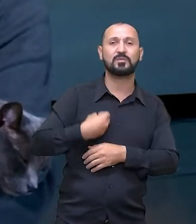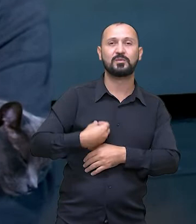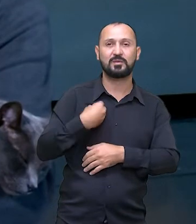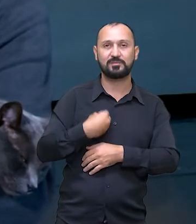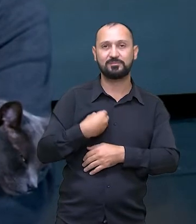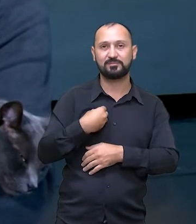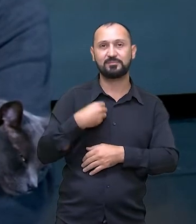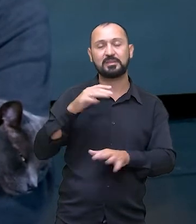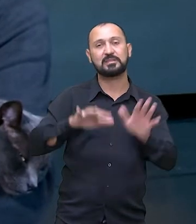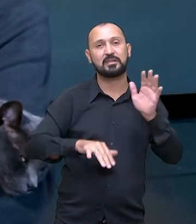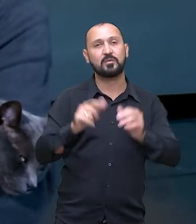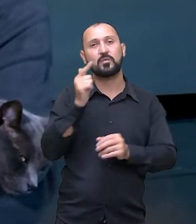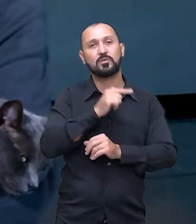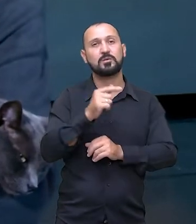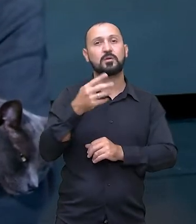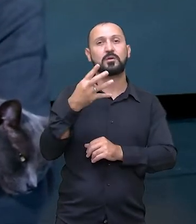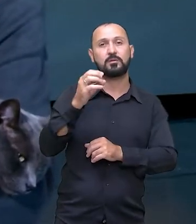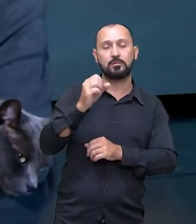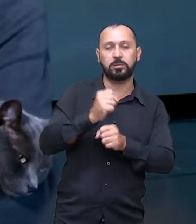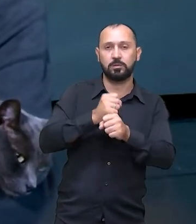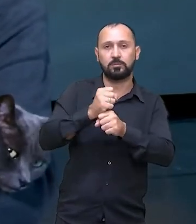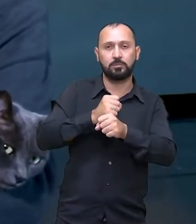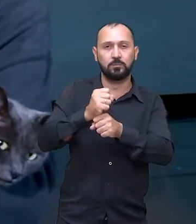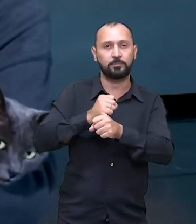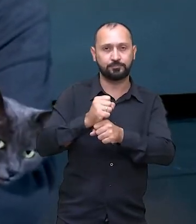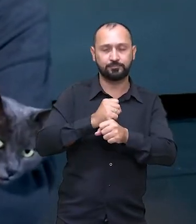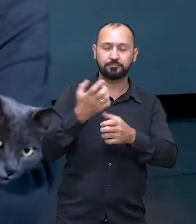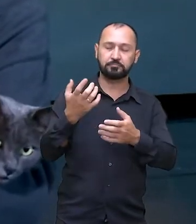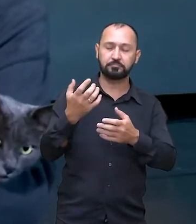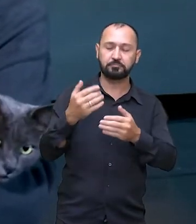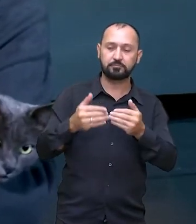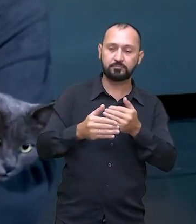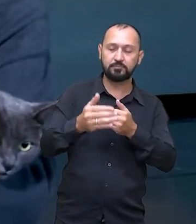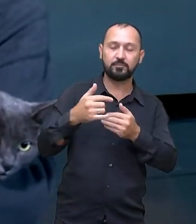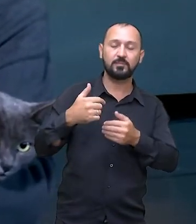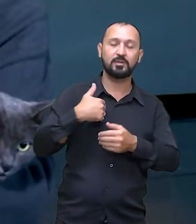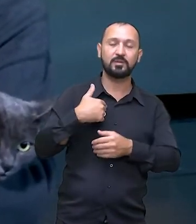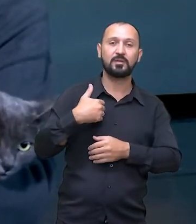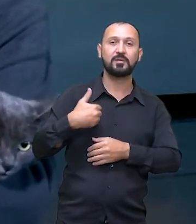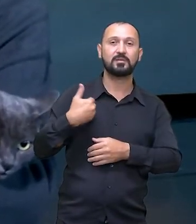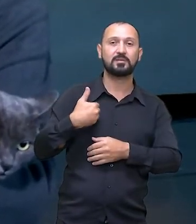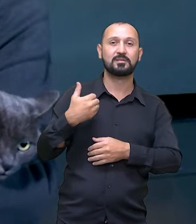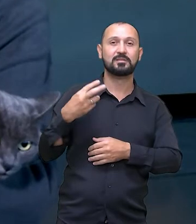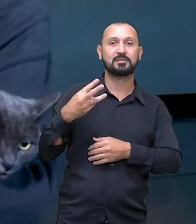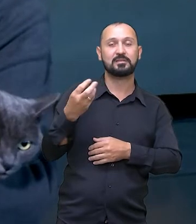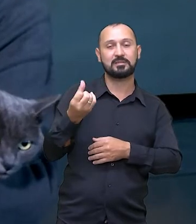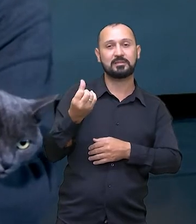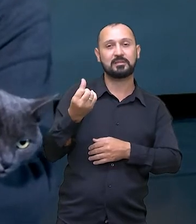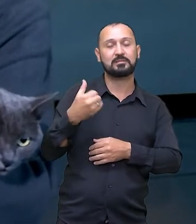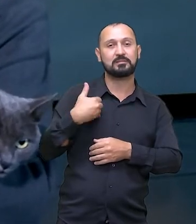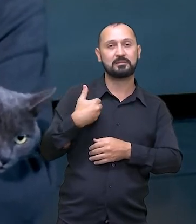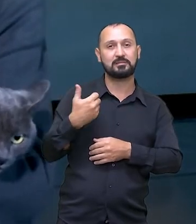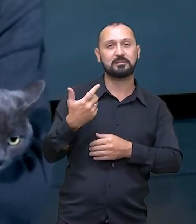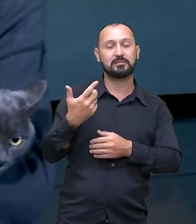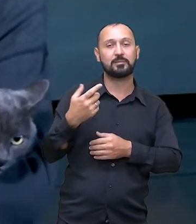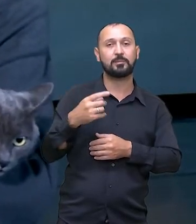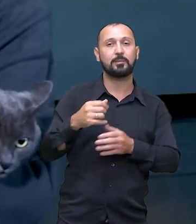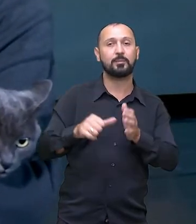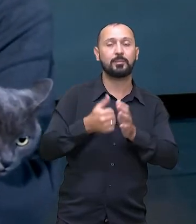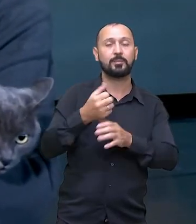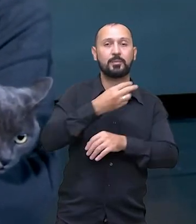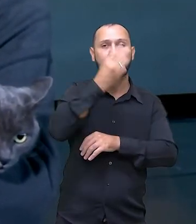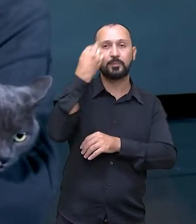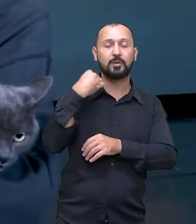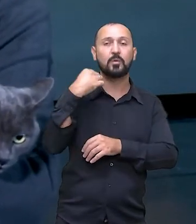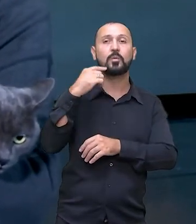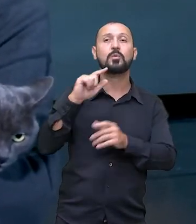tem vivido. Será que eu vou completar os 40 anos? Se eu vou completar... Agora eu completei 36 anos, dia 1º de maio,